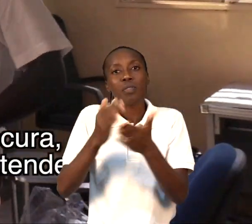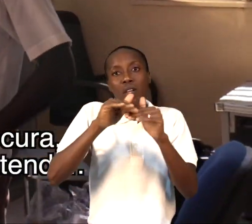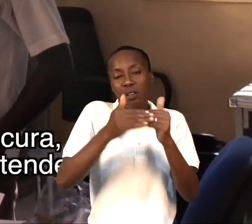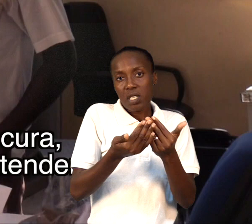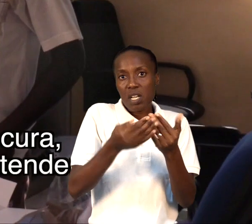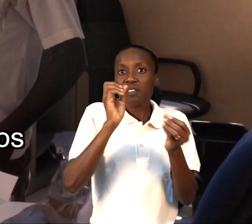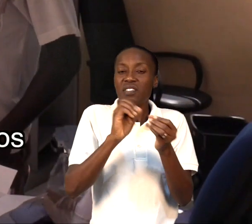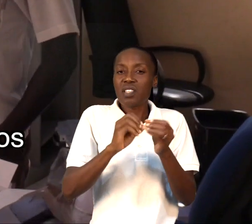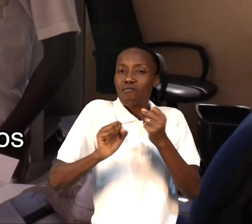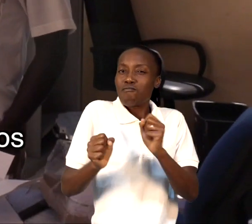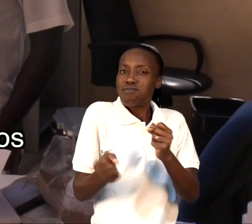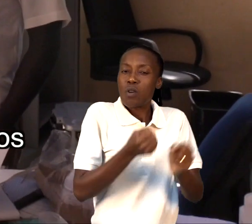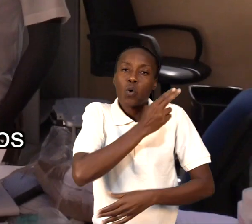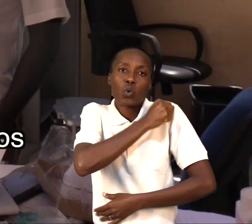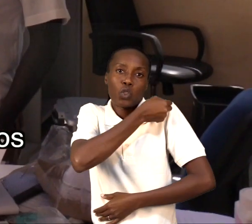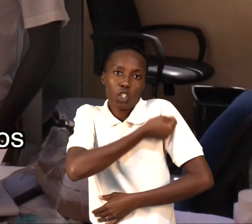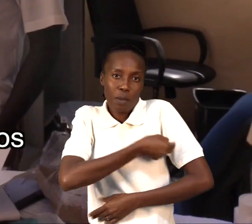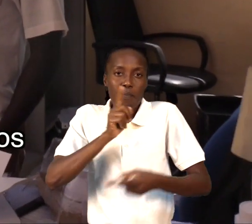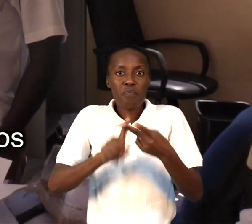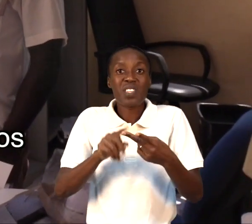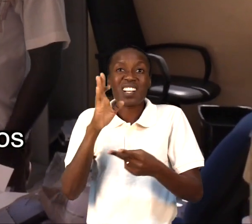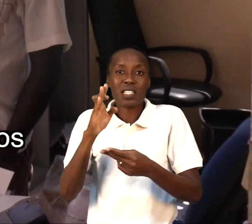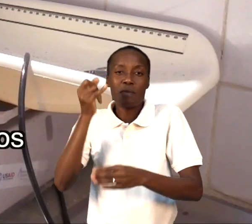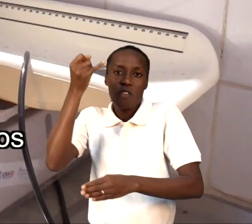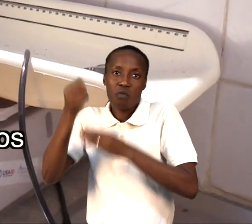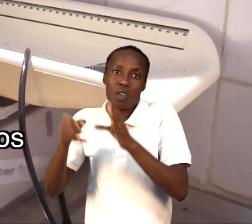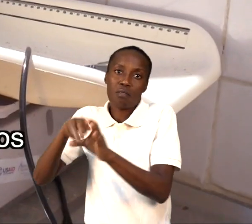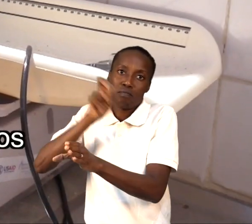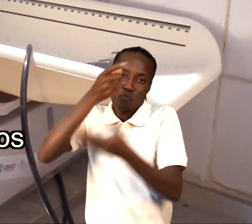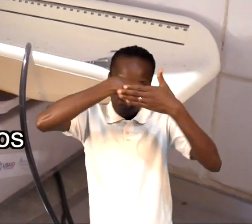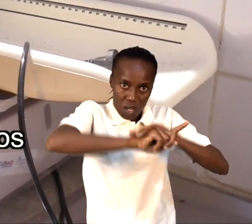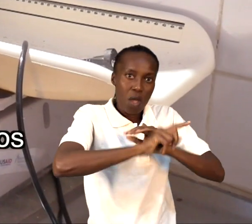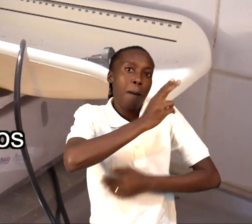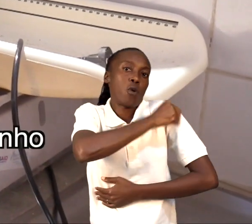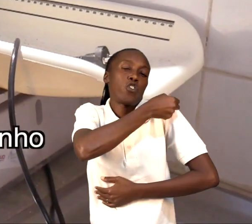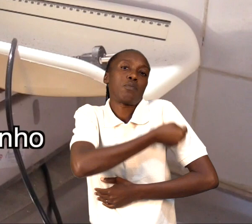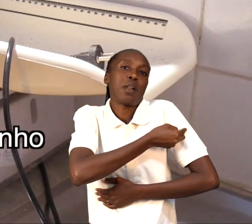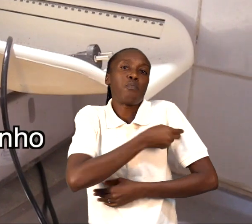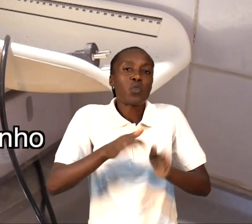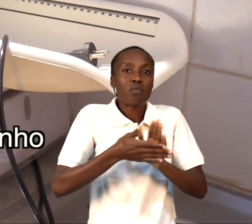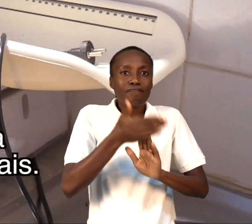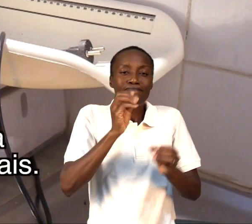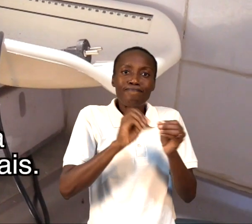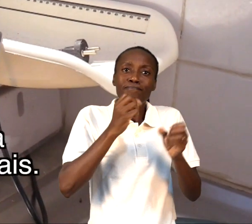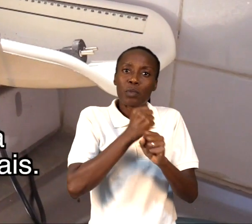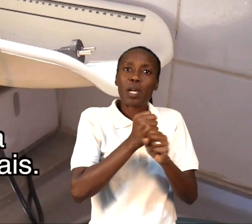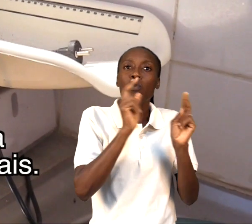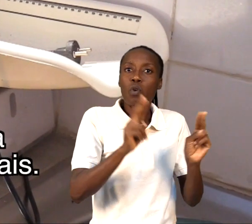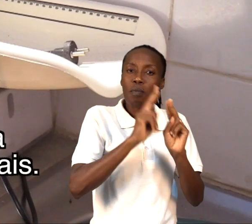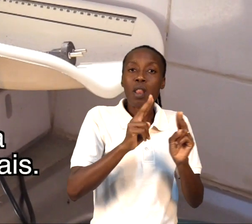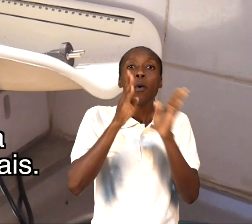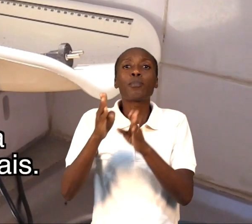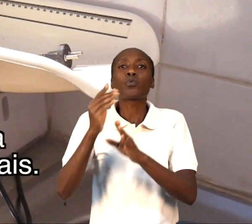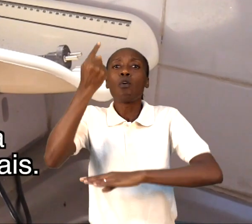dispostos para poder atender. É o que fizemos até o dia que fizemos a limpeza da unidade sanitária e deixamos de trabalhar na casa de banho e passamos para a unidade sanitária e